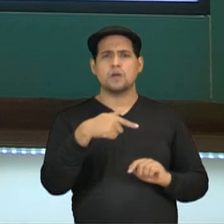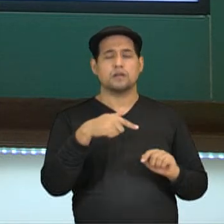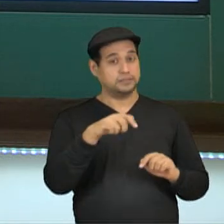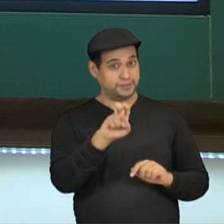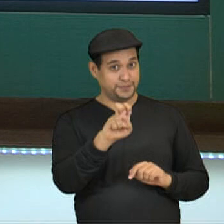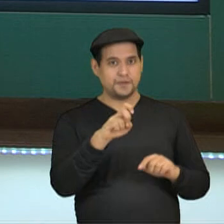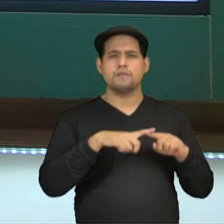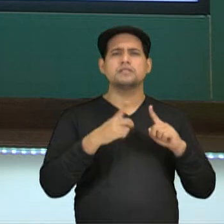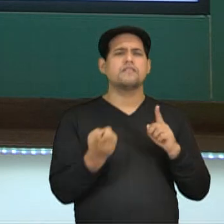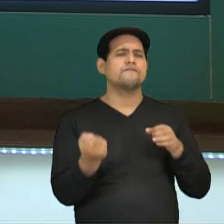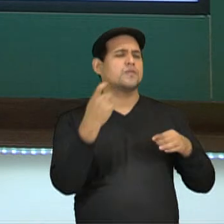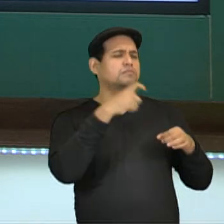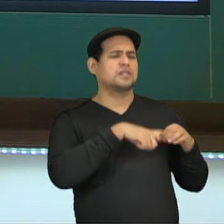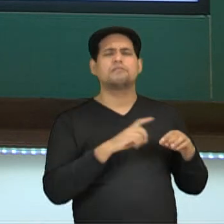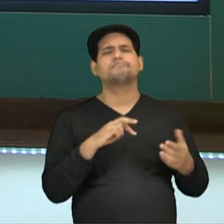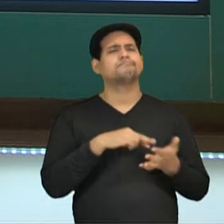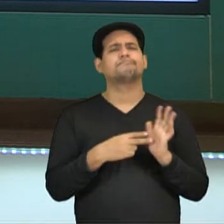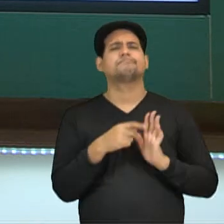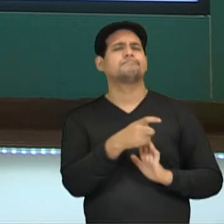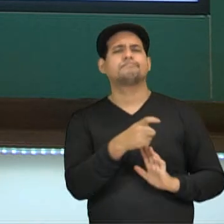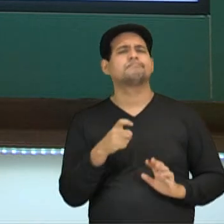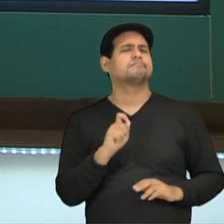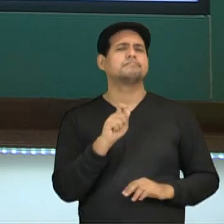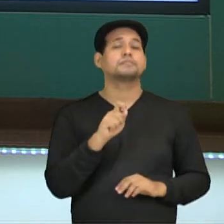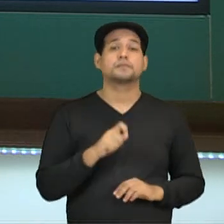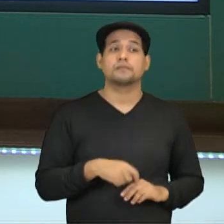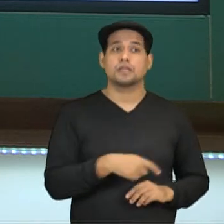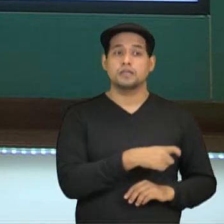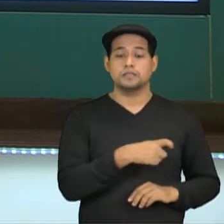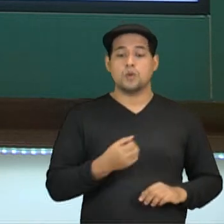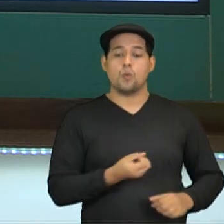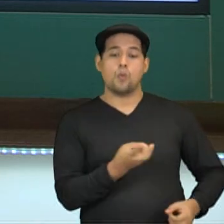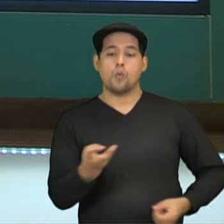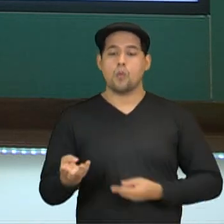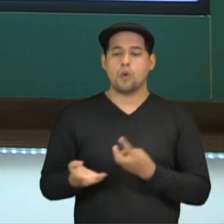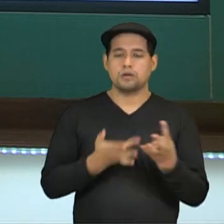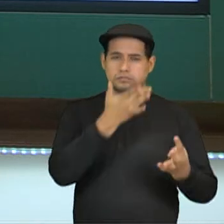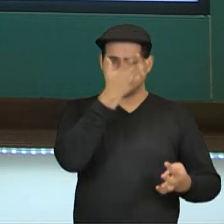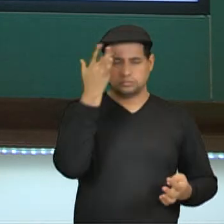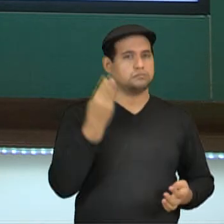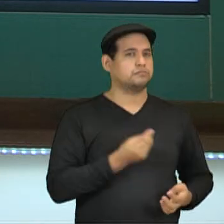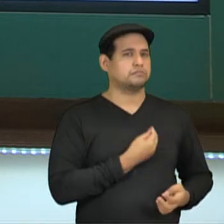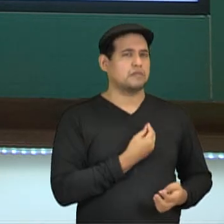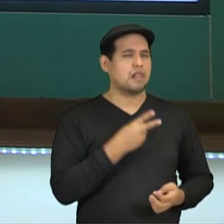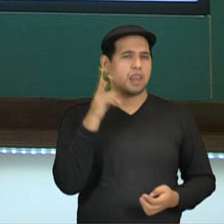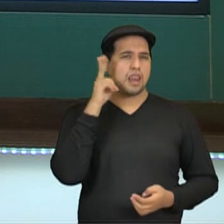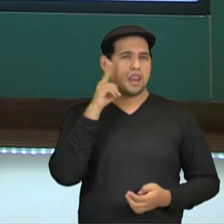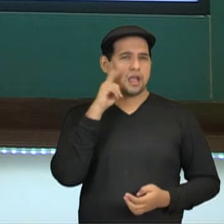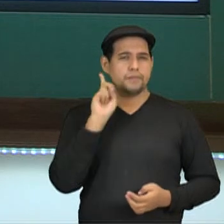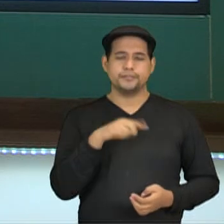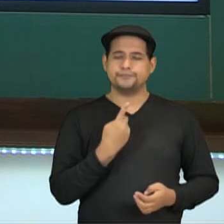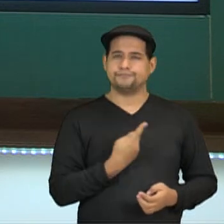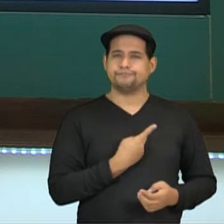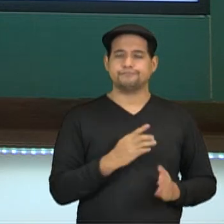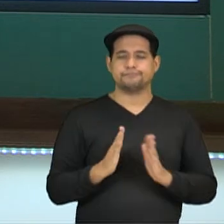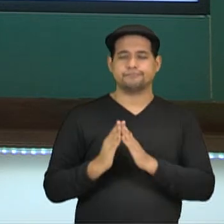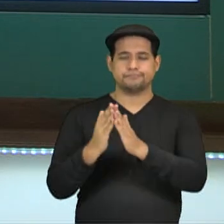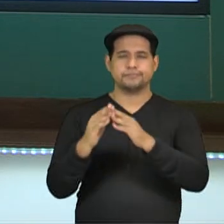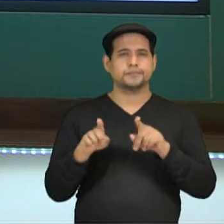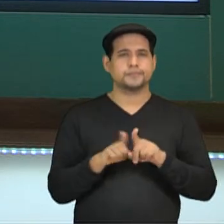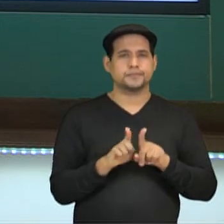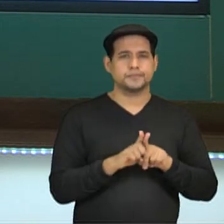lá no problema inicial, o que era o x? X era a quantidade de moradores, ok? Lembra do nosso problema do condomínio,